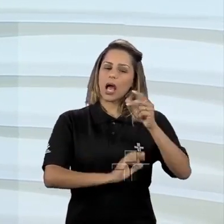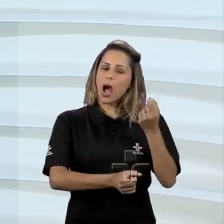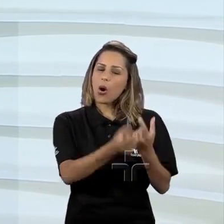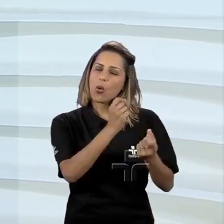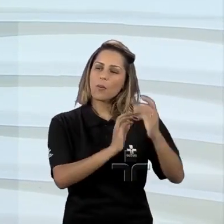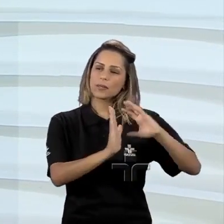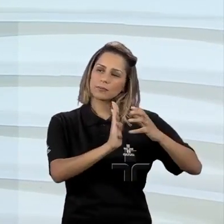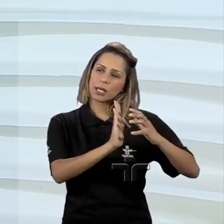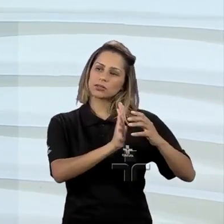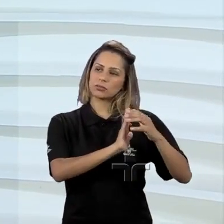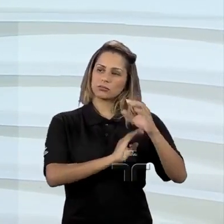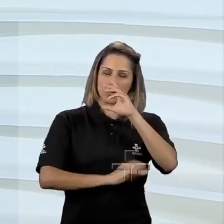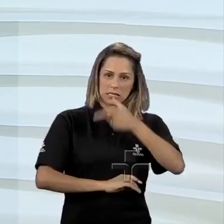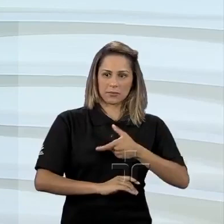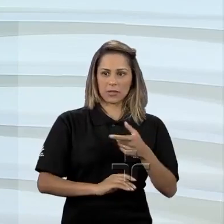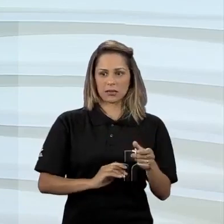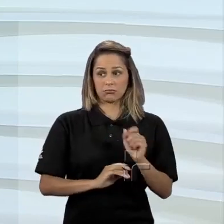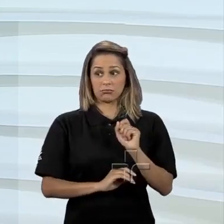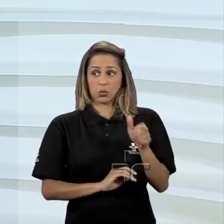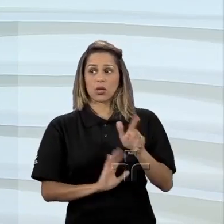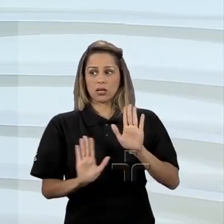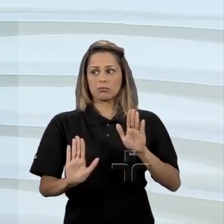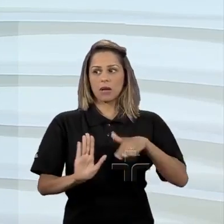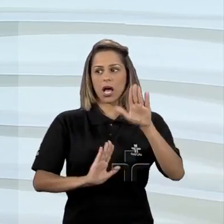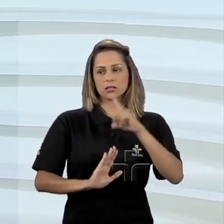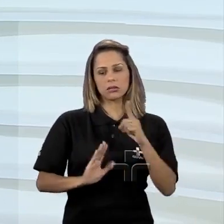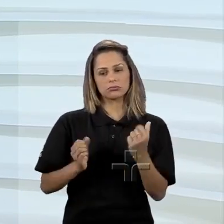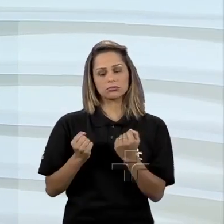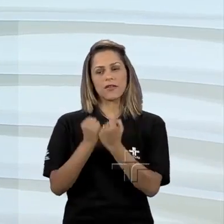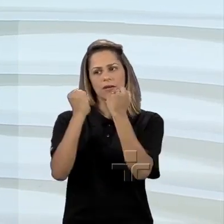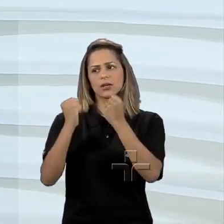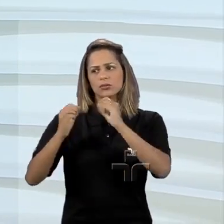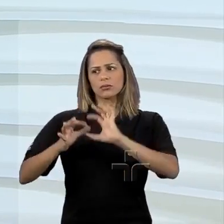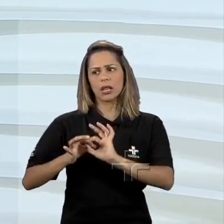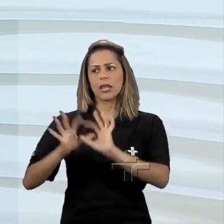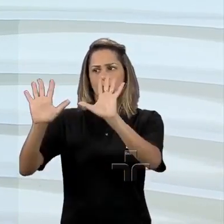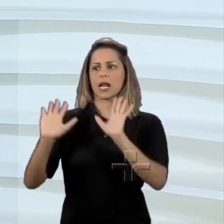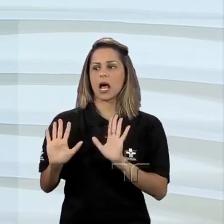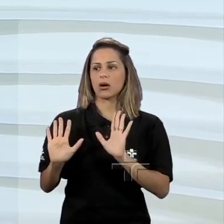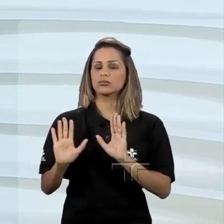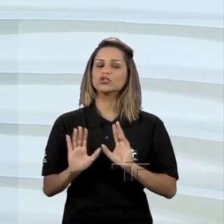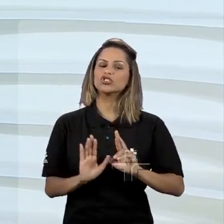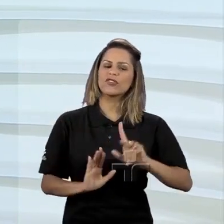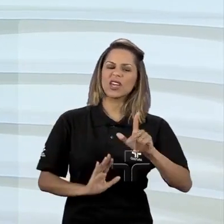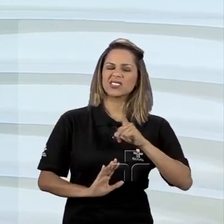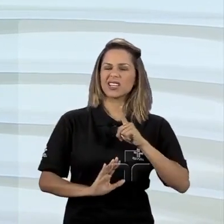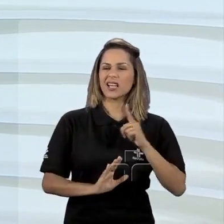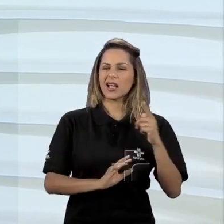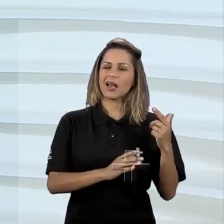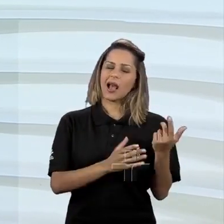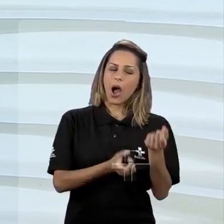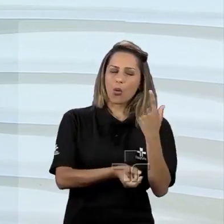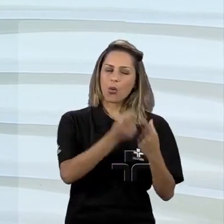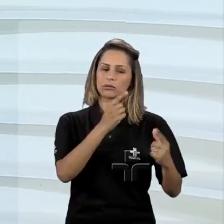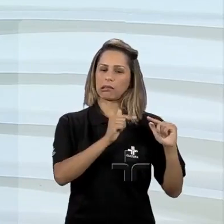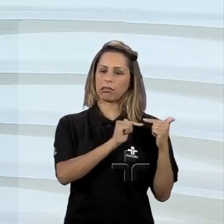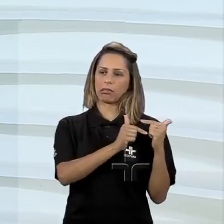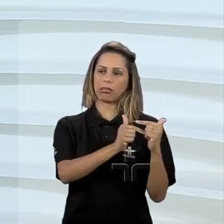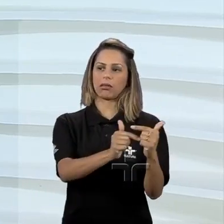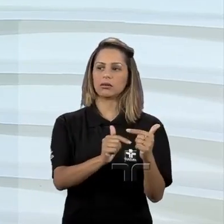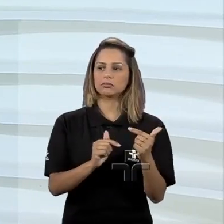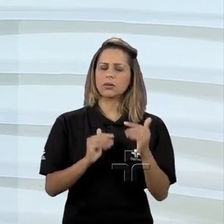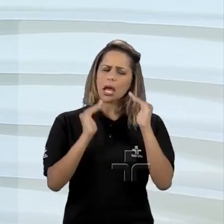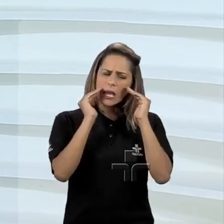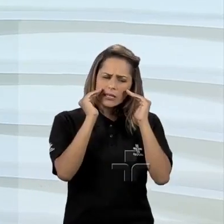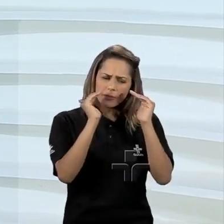defendo uma política mais liberal e diferentemente de algumas lideranças do PSDB. Respeito as suas posições, mas eu